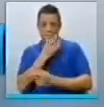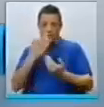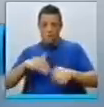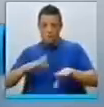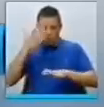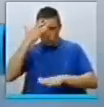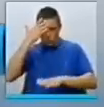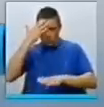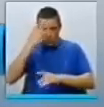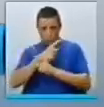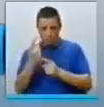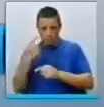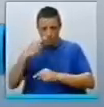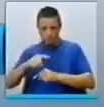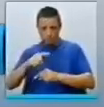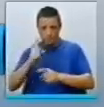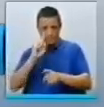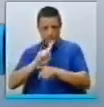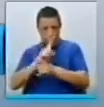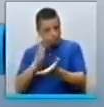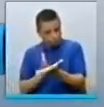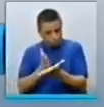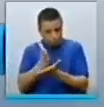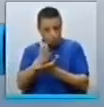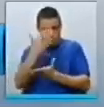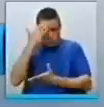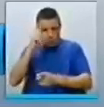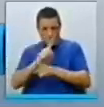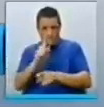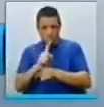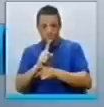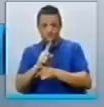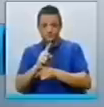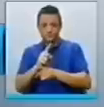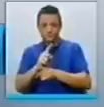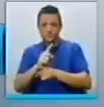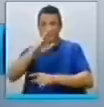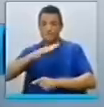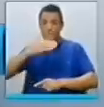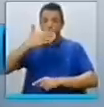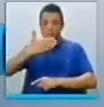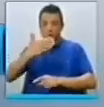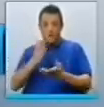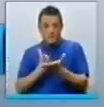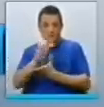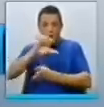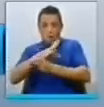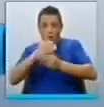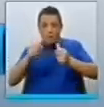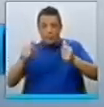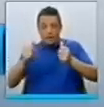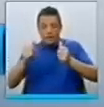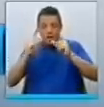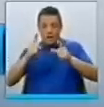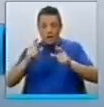número clauses que temos que temos que manter e que temos que e a a prioritariamente manter a qualidade daquilo que é